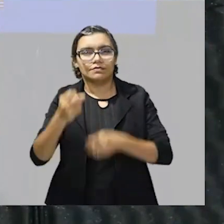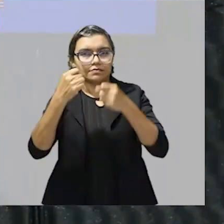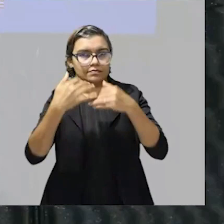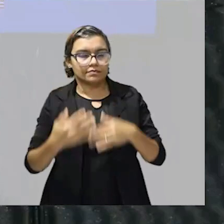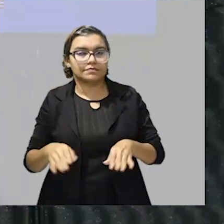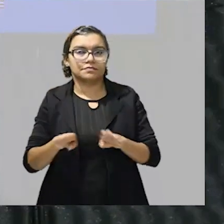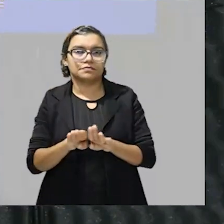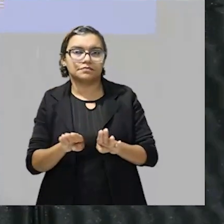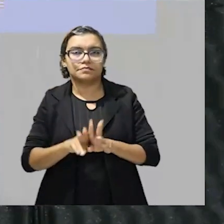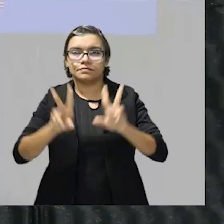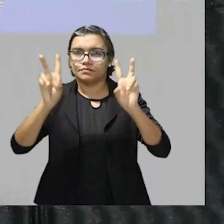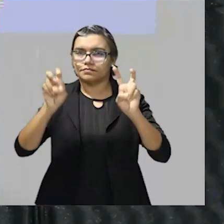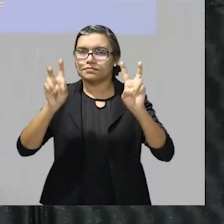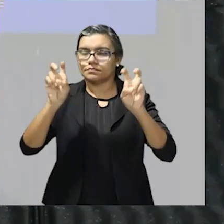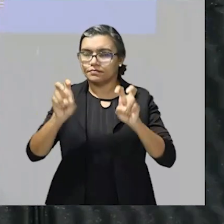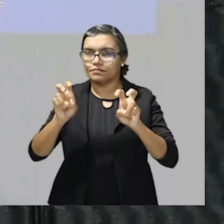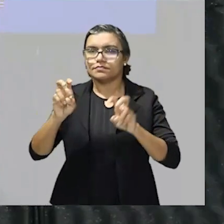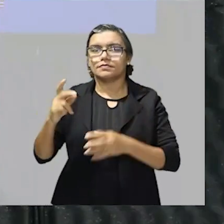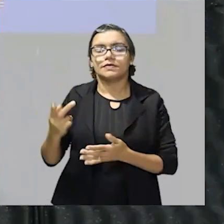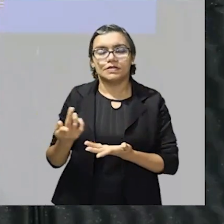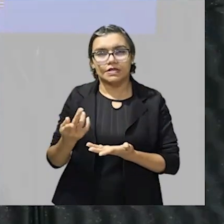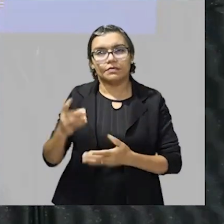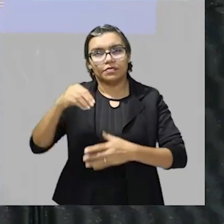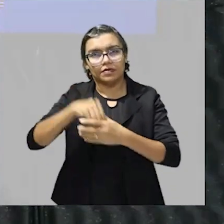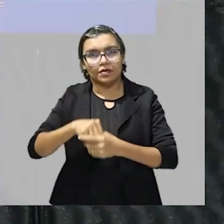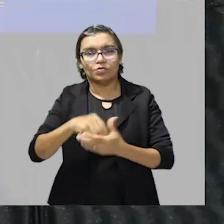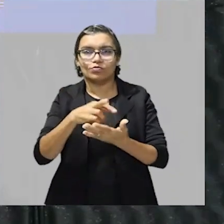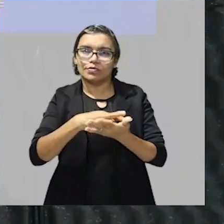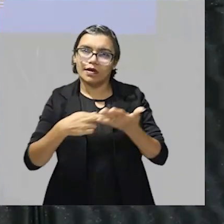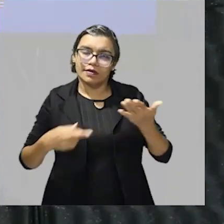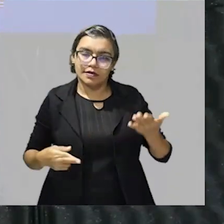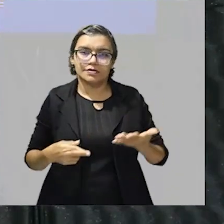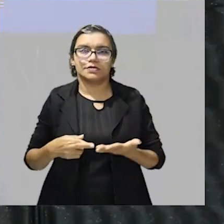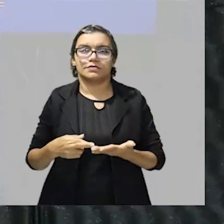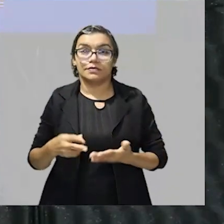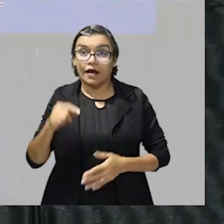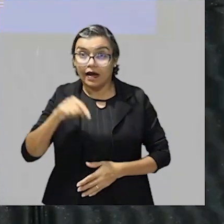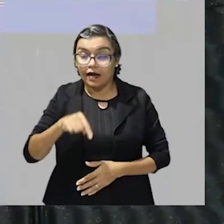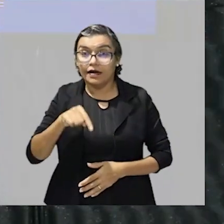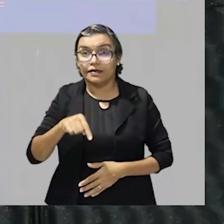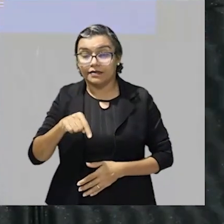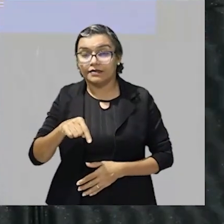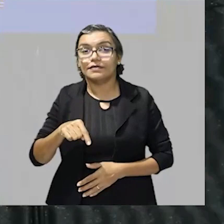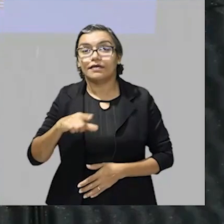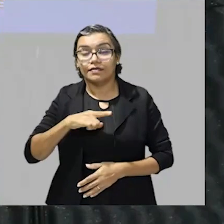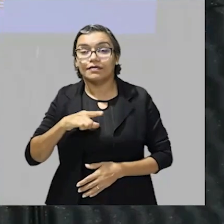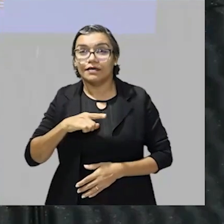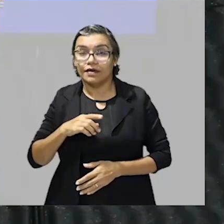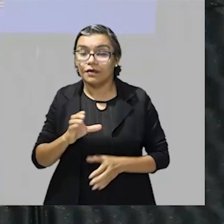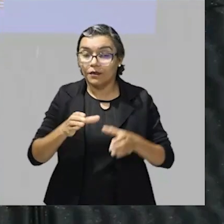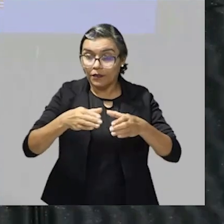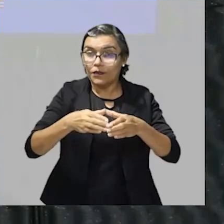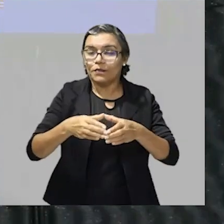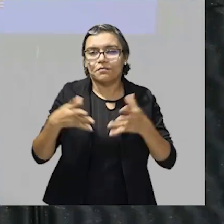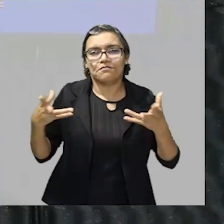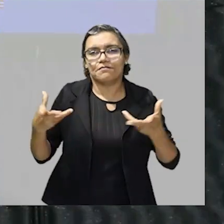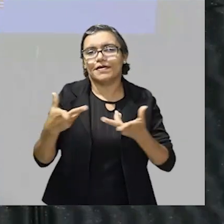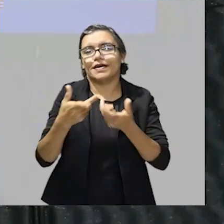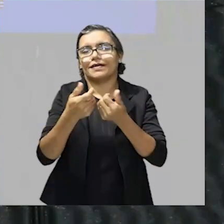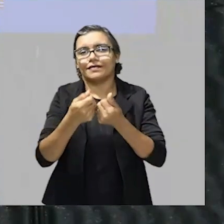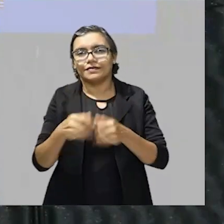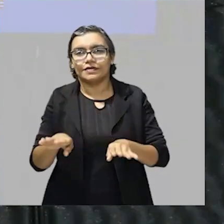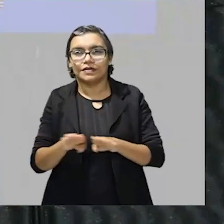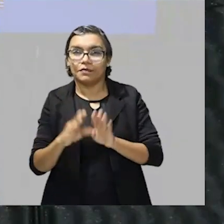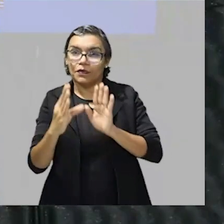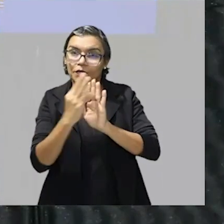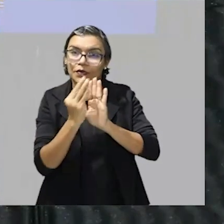em temas que possam vir acontecer em redações tudo isso aqui tudo isso e muito mais é uma equipe maravilhosa e